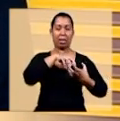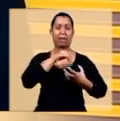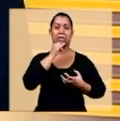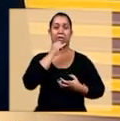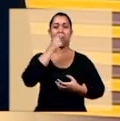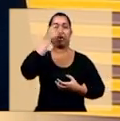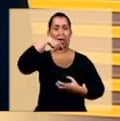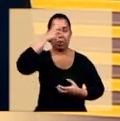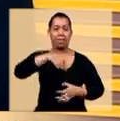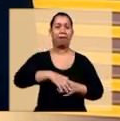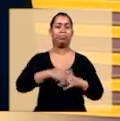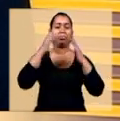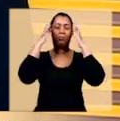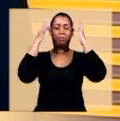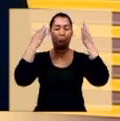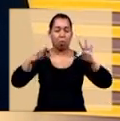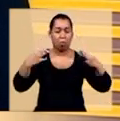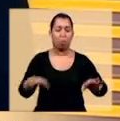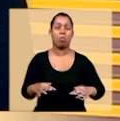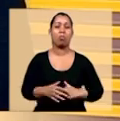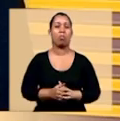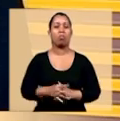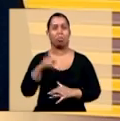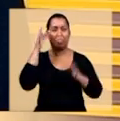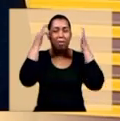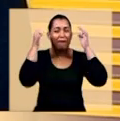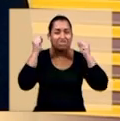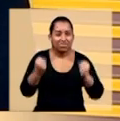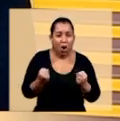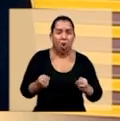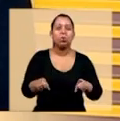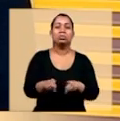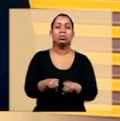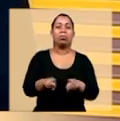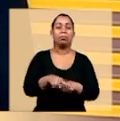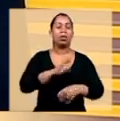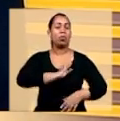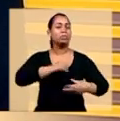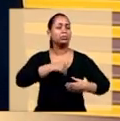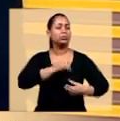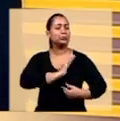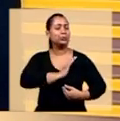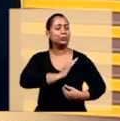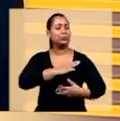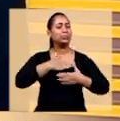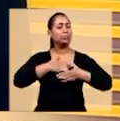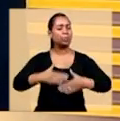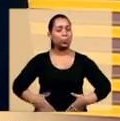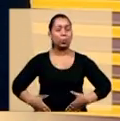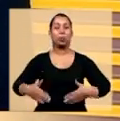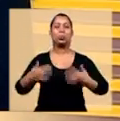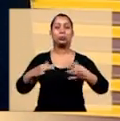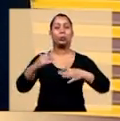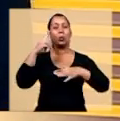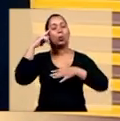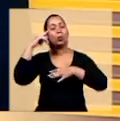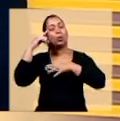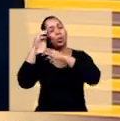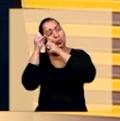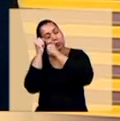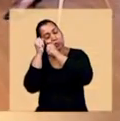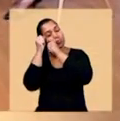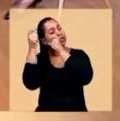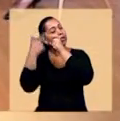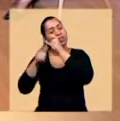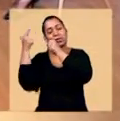físico. Gripe, dor de cabeça, enxaqueca, angústia, dor no peito, dor no corpo. Problema de